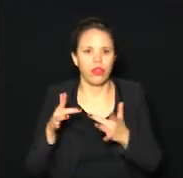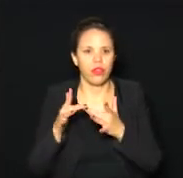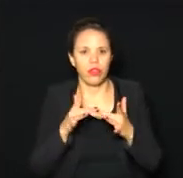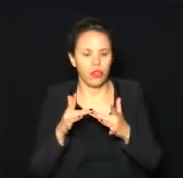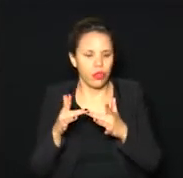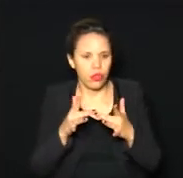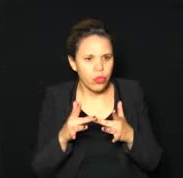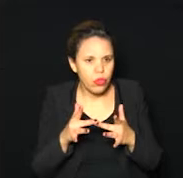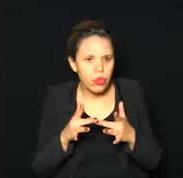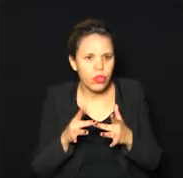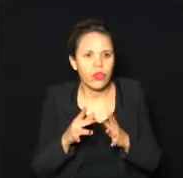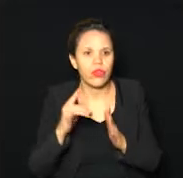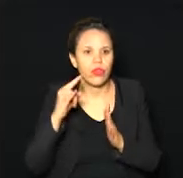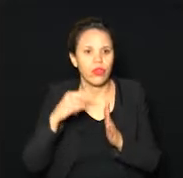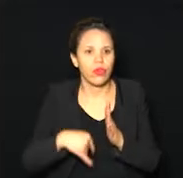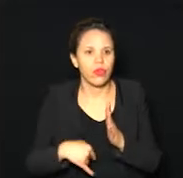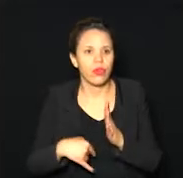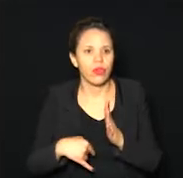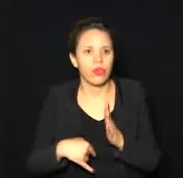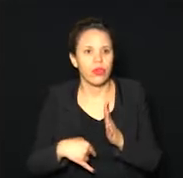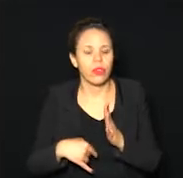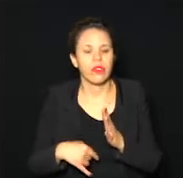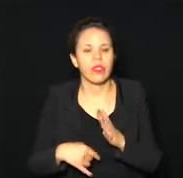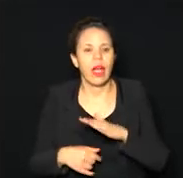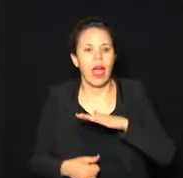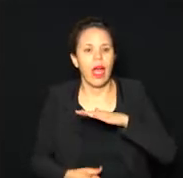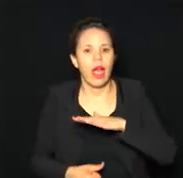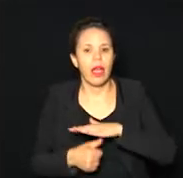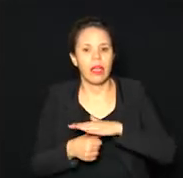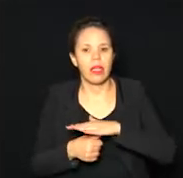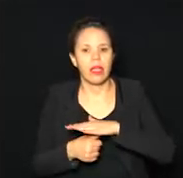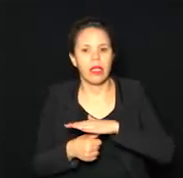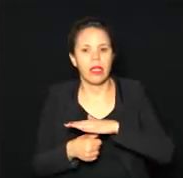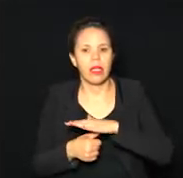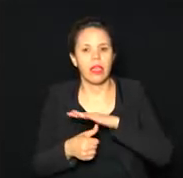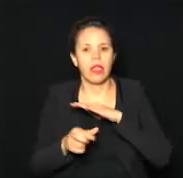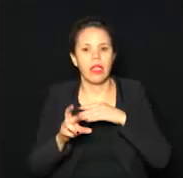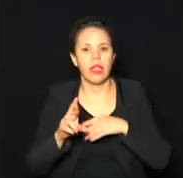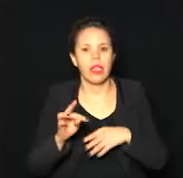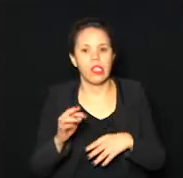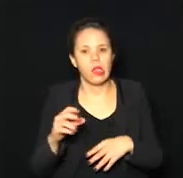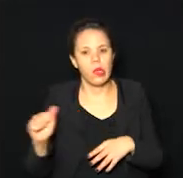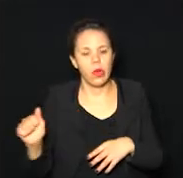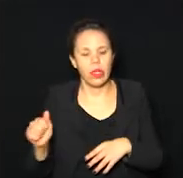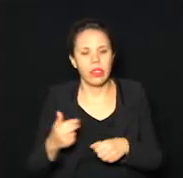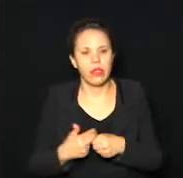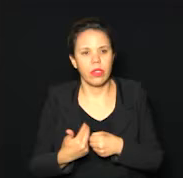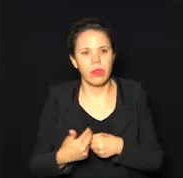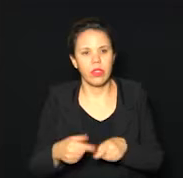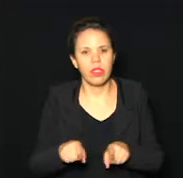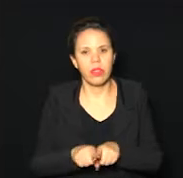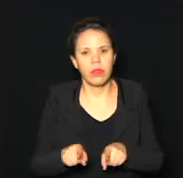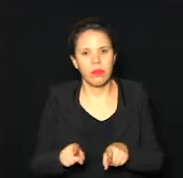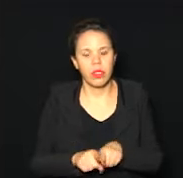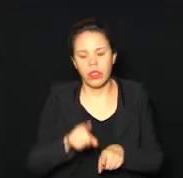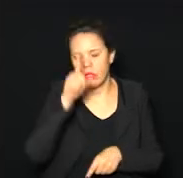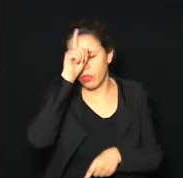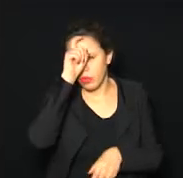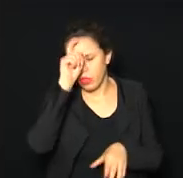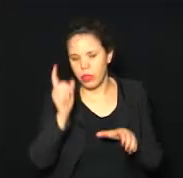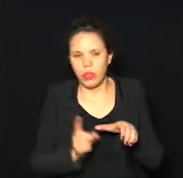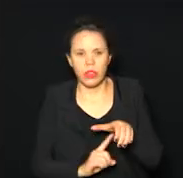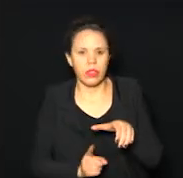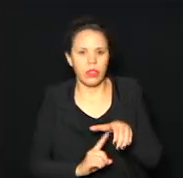contato via ofício com a reitoria da Unicamp, com a superintendência do Hospital das Clínicas da